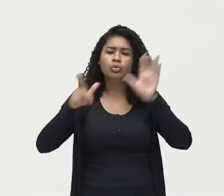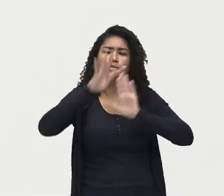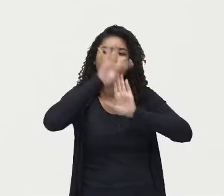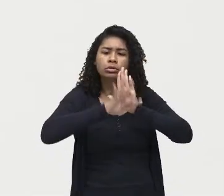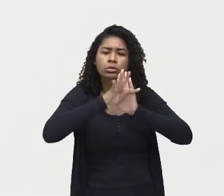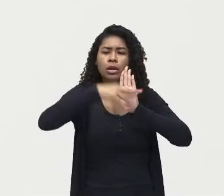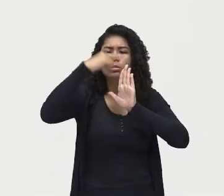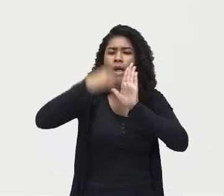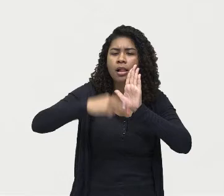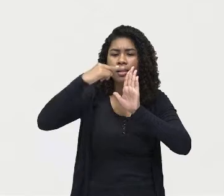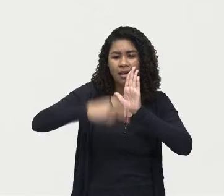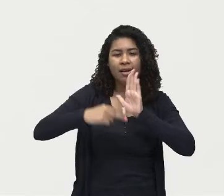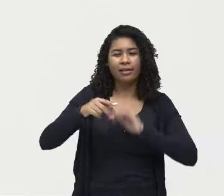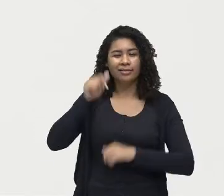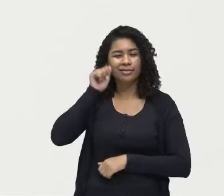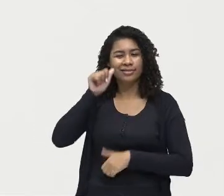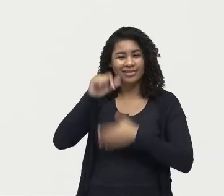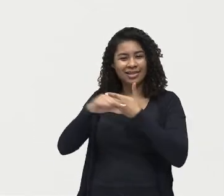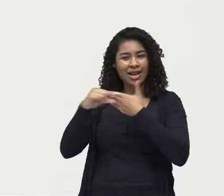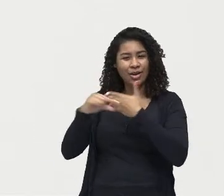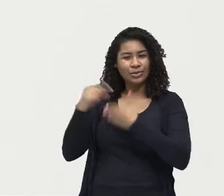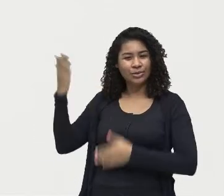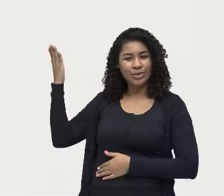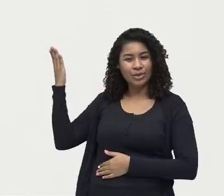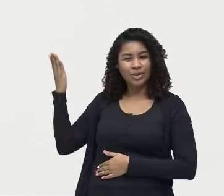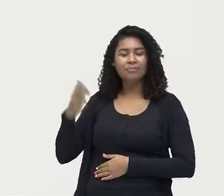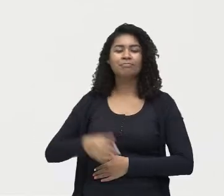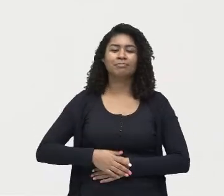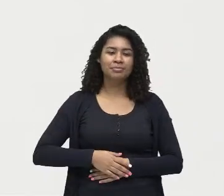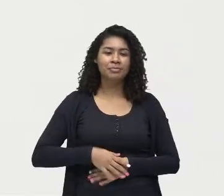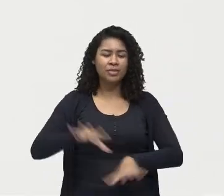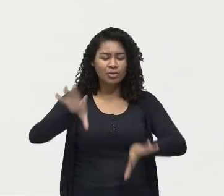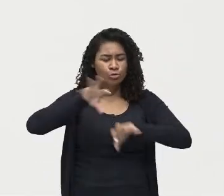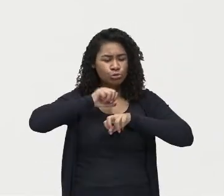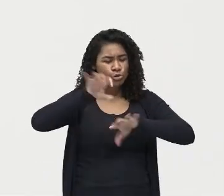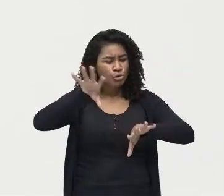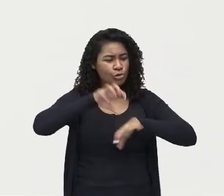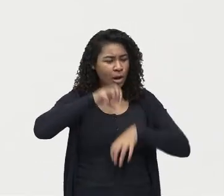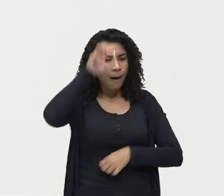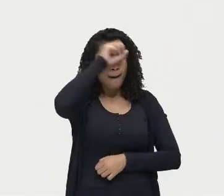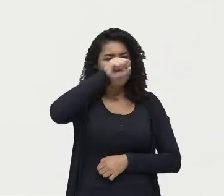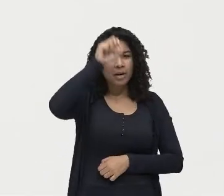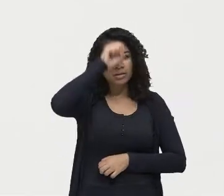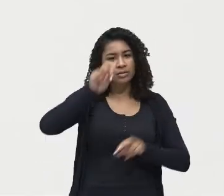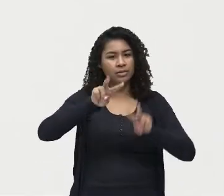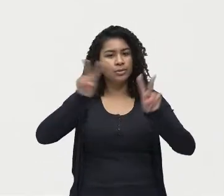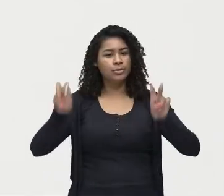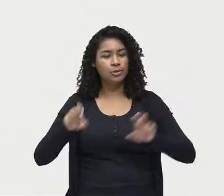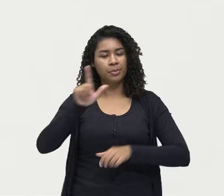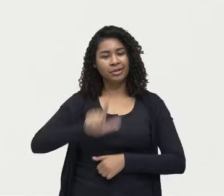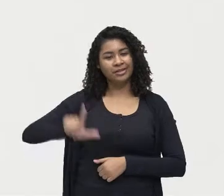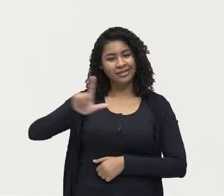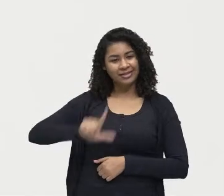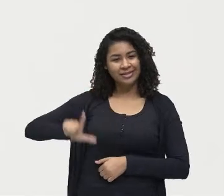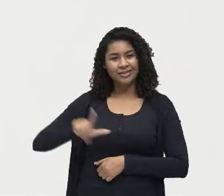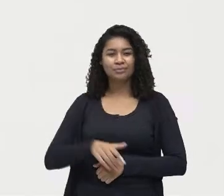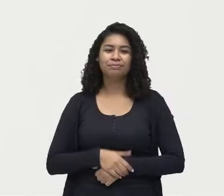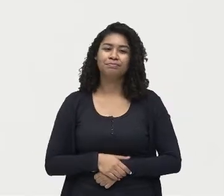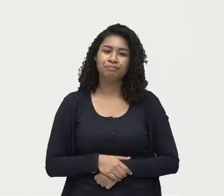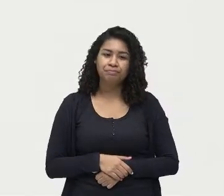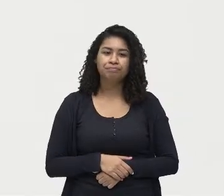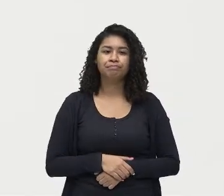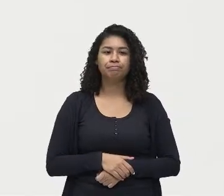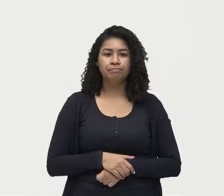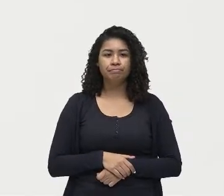de Lígia Fagundes Teles para também se apropriar de produções literárias. E assim começa.